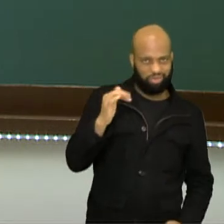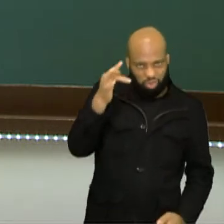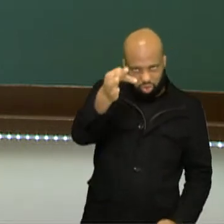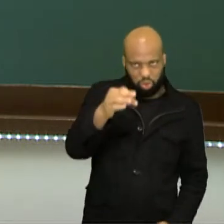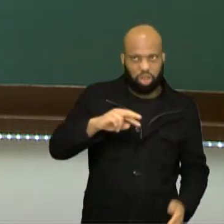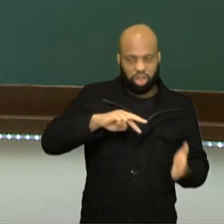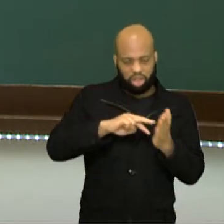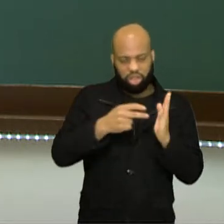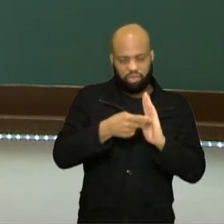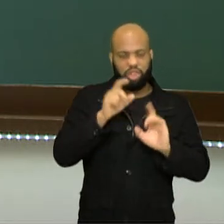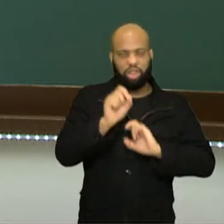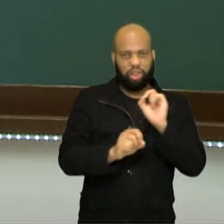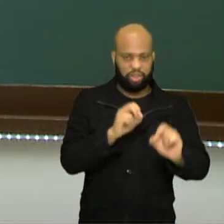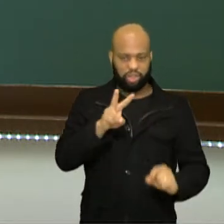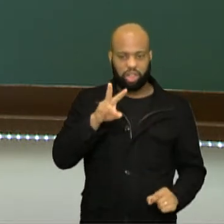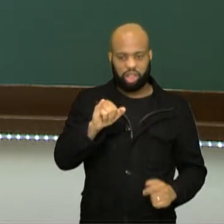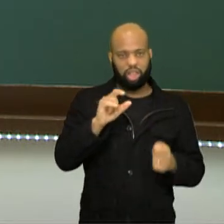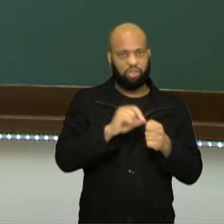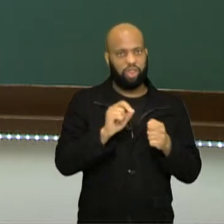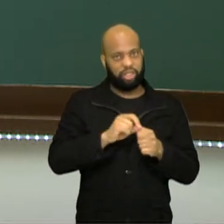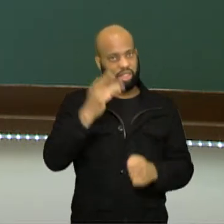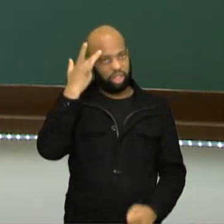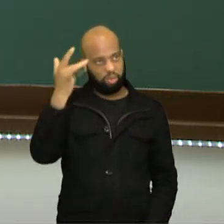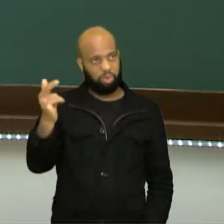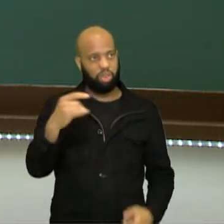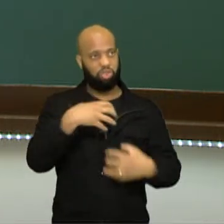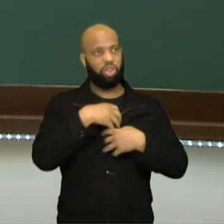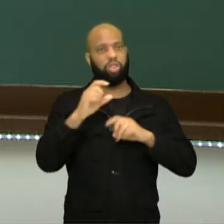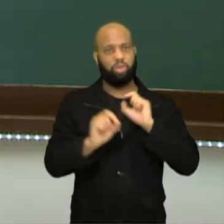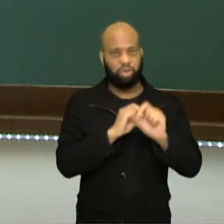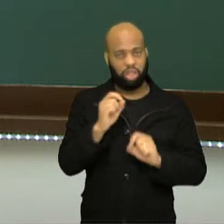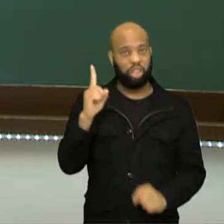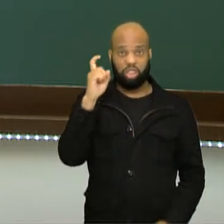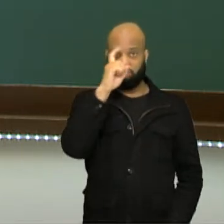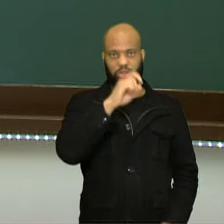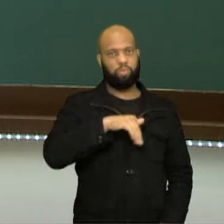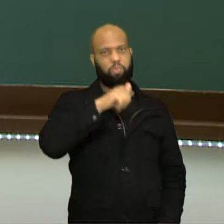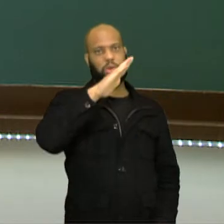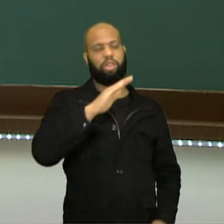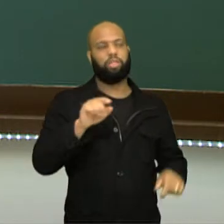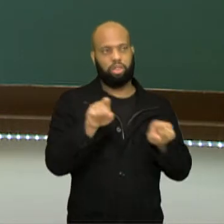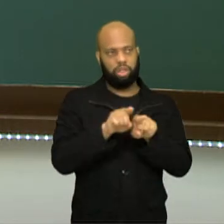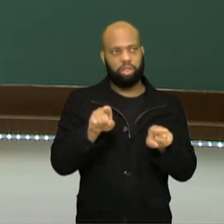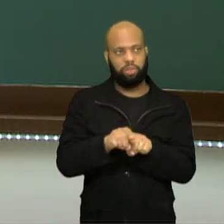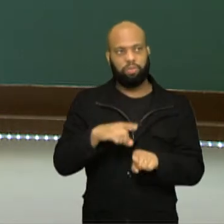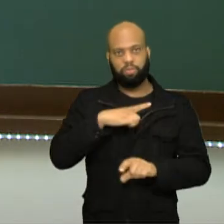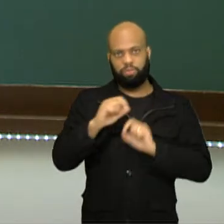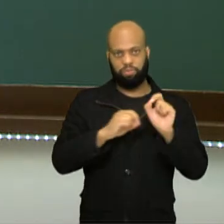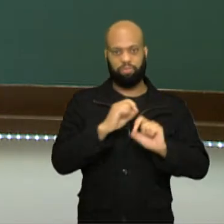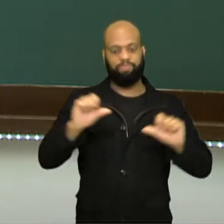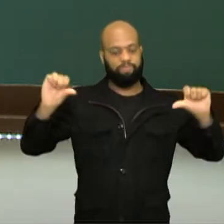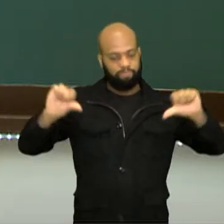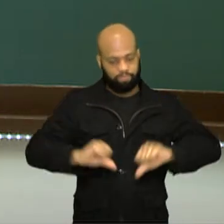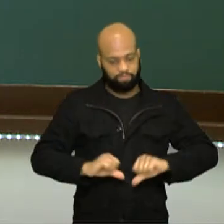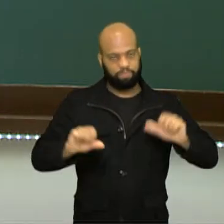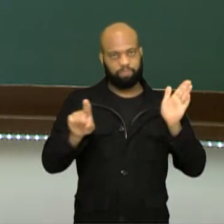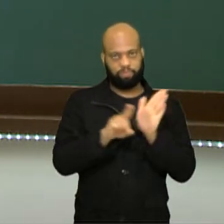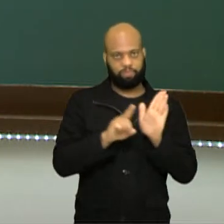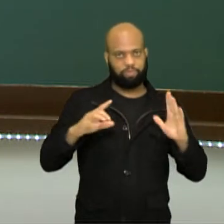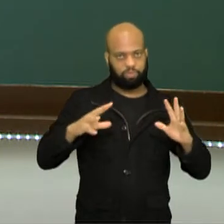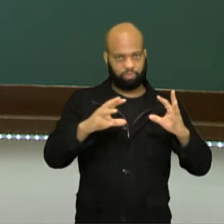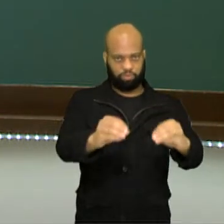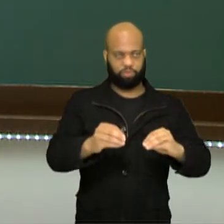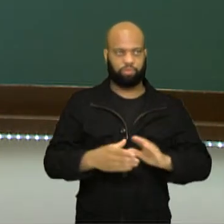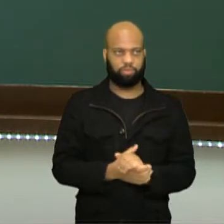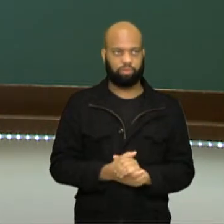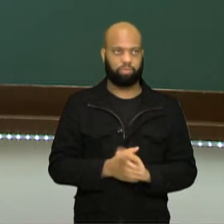que a gente construa um amanhã muito mais difícil, muito mais terrível até para todos